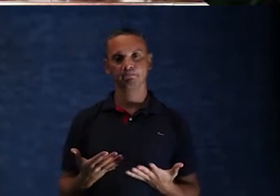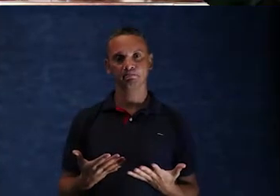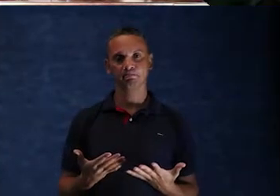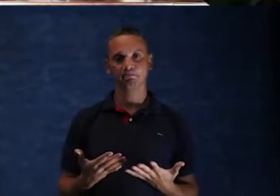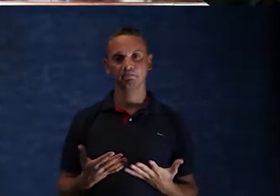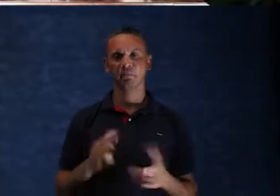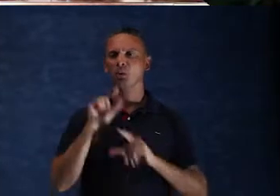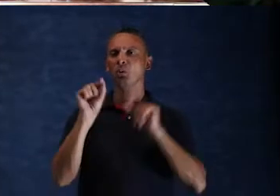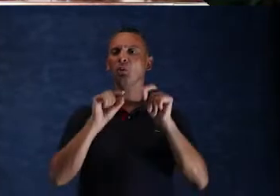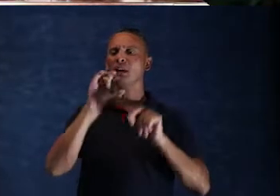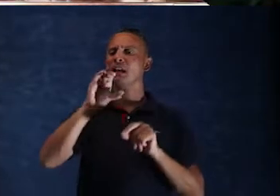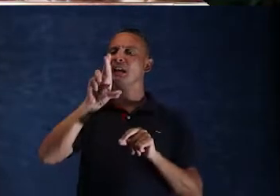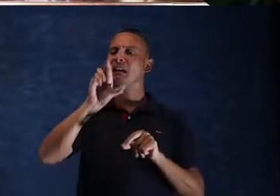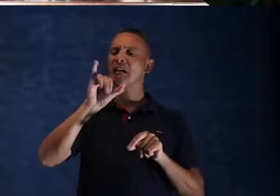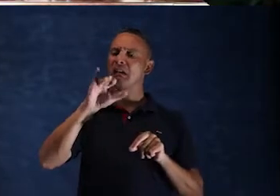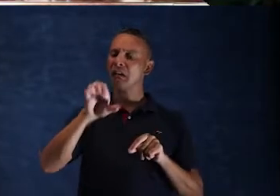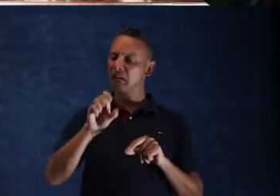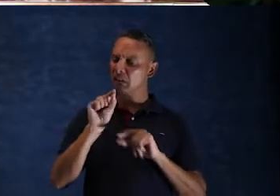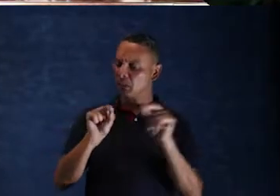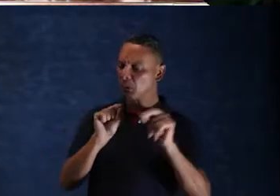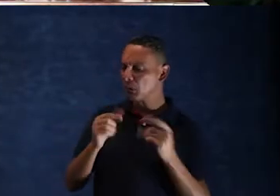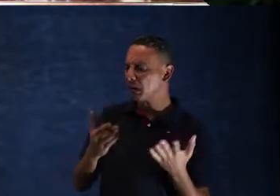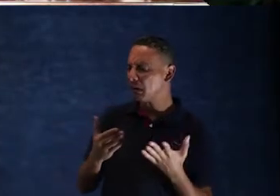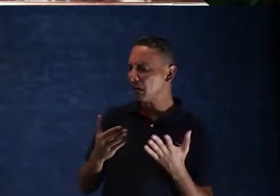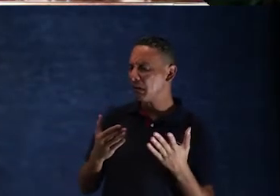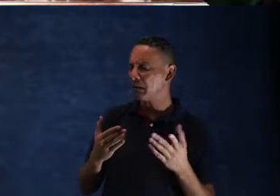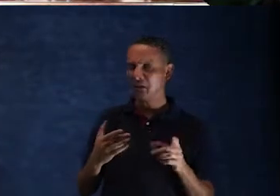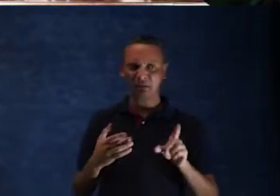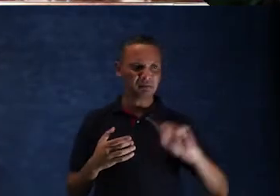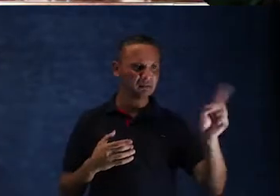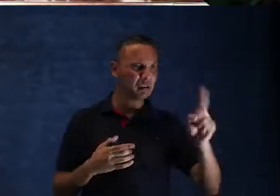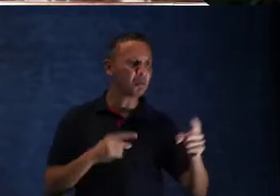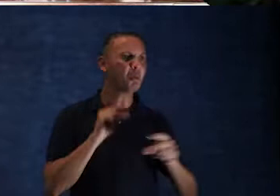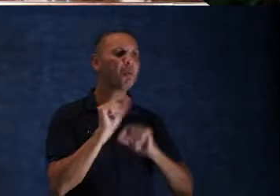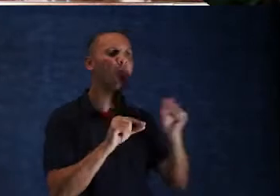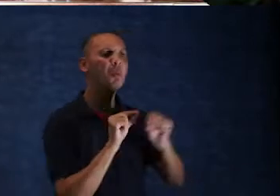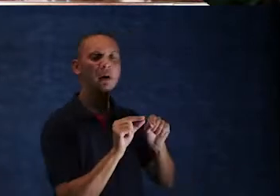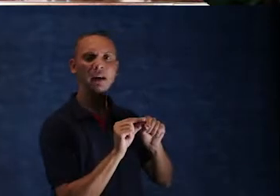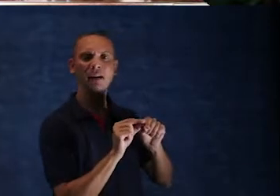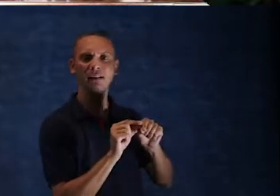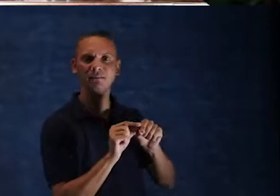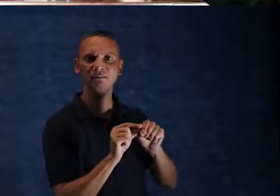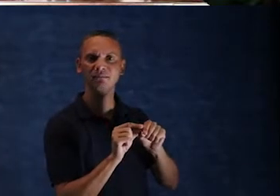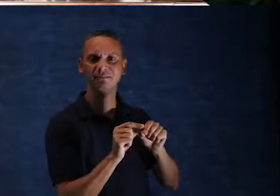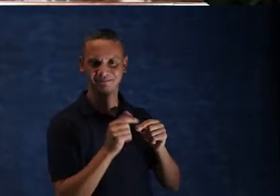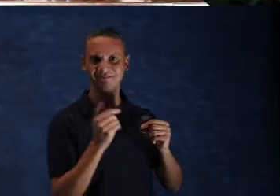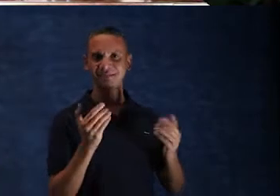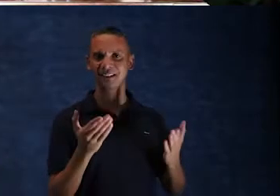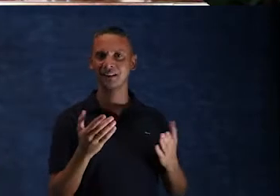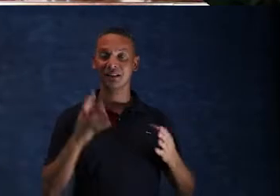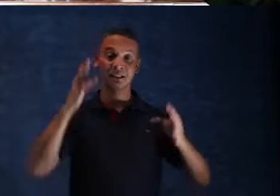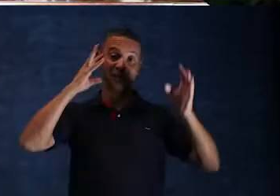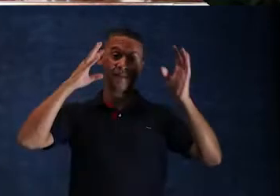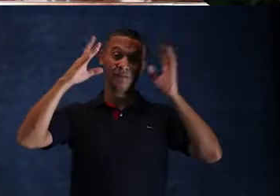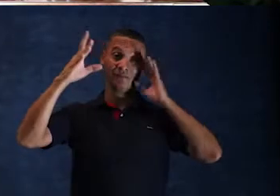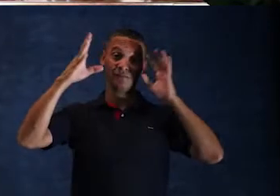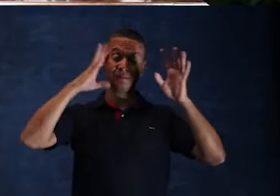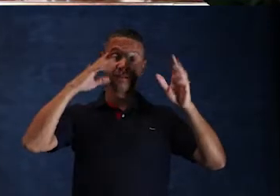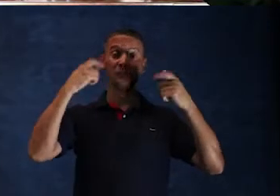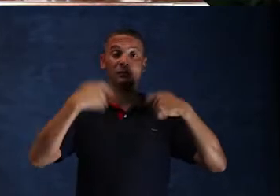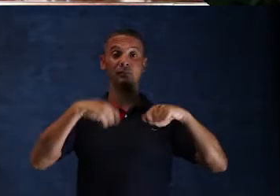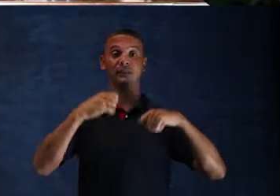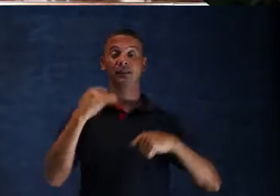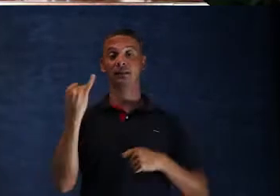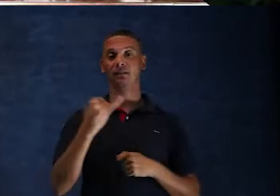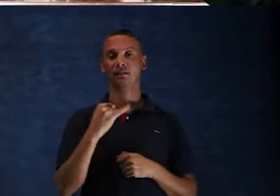o que é crime, o que não é crime, o que deixa de ser crime, o que passa a ser crime, até alguns, vocês